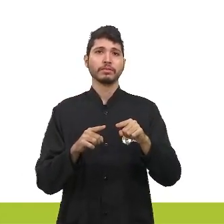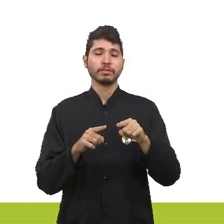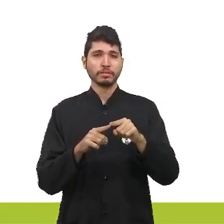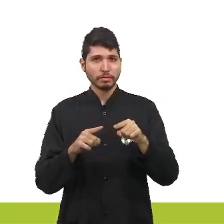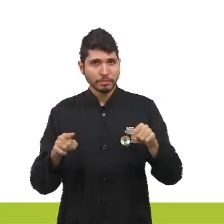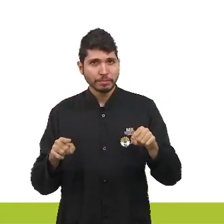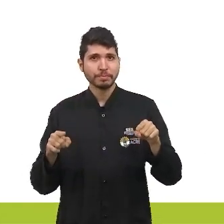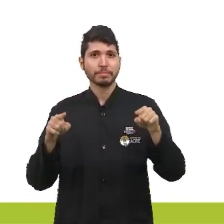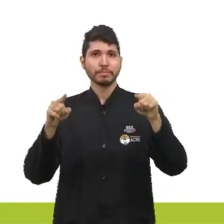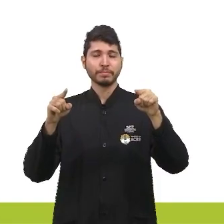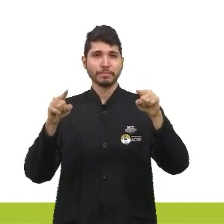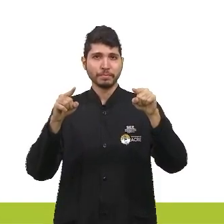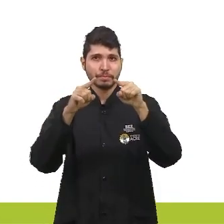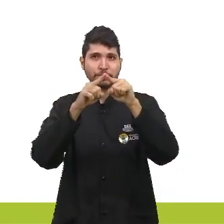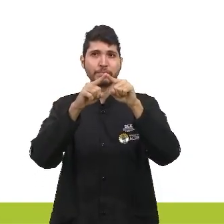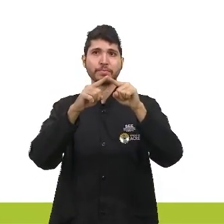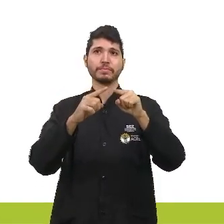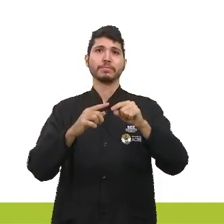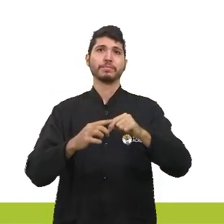3.